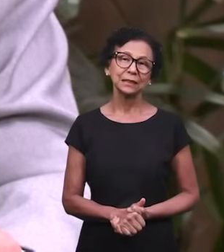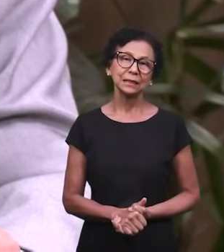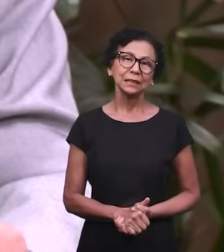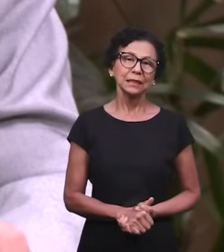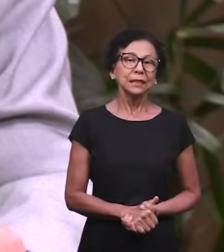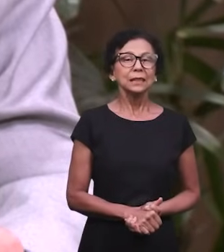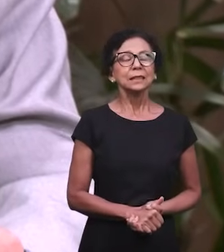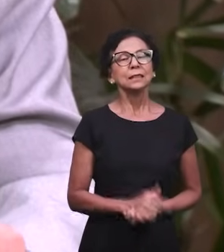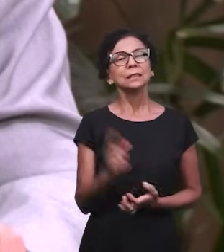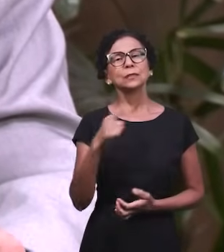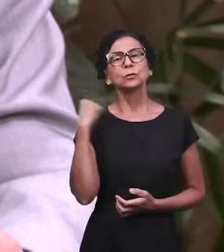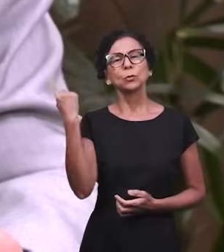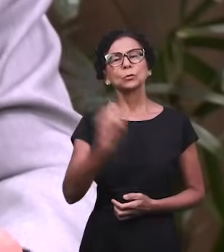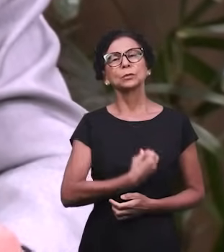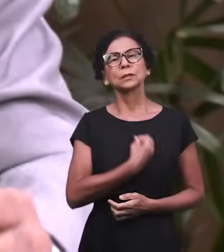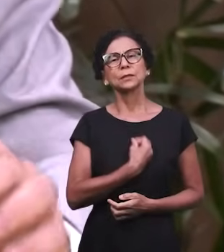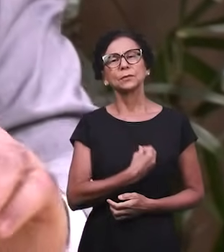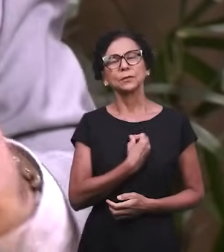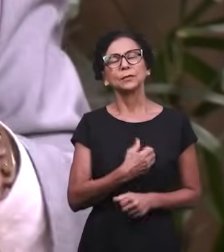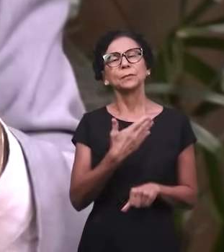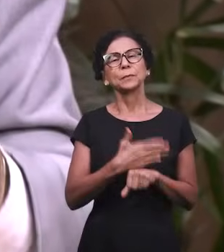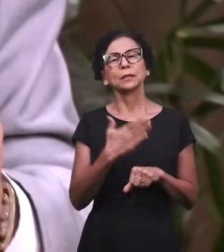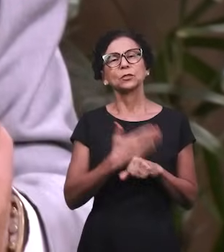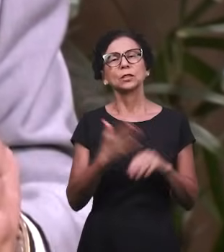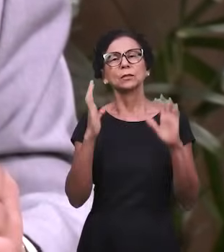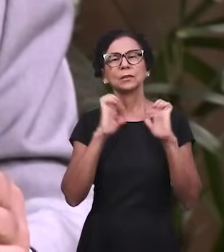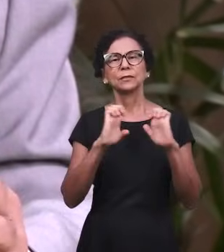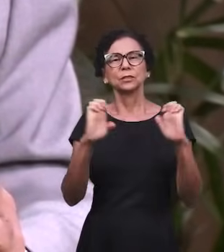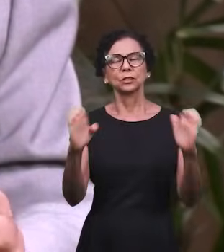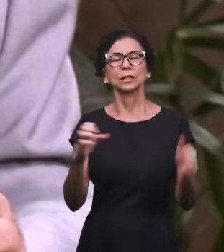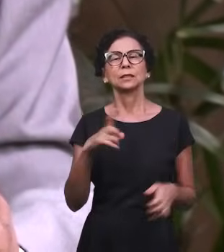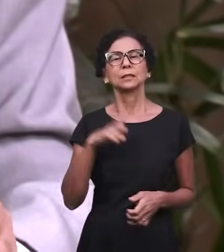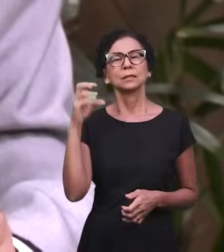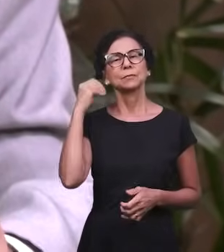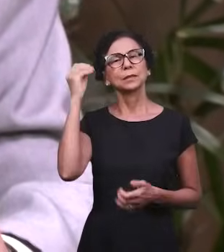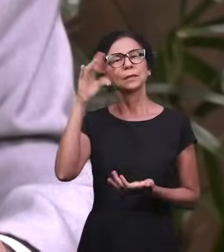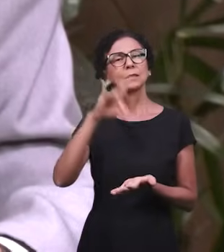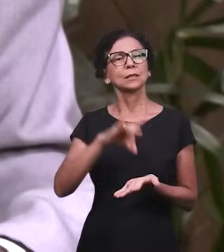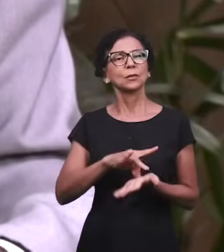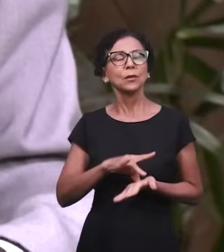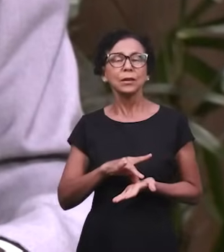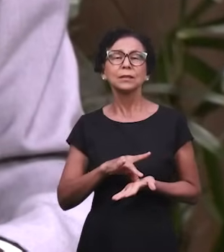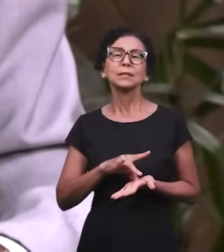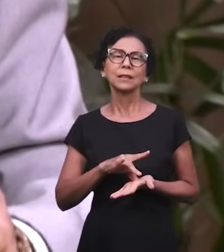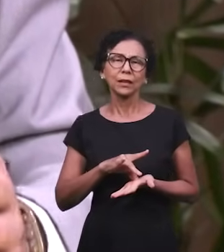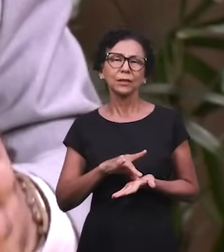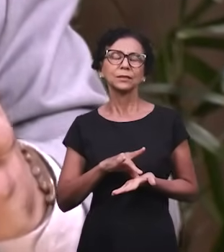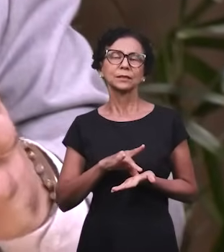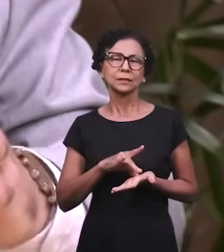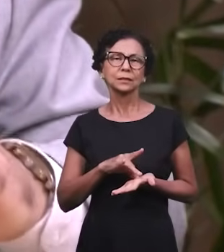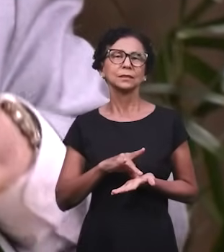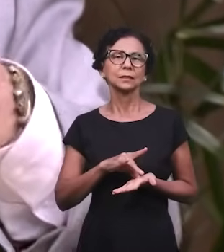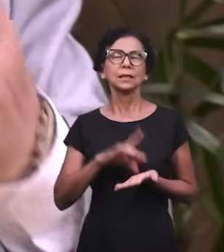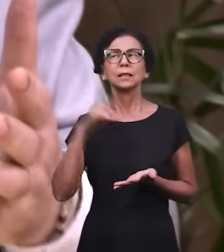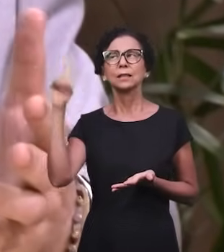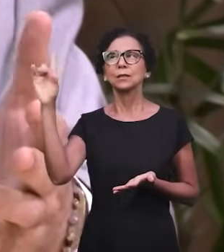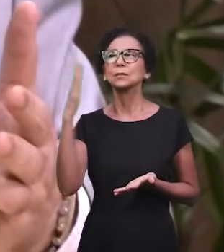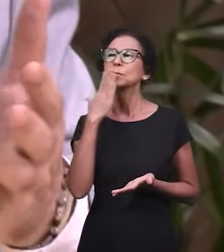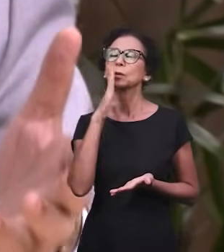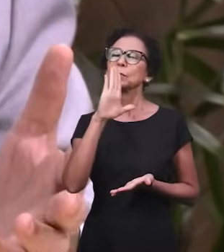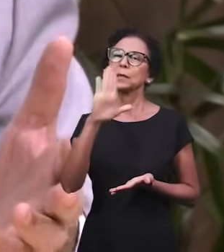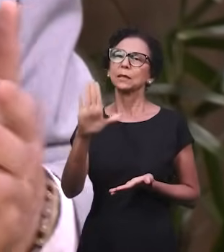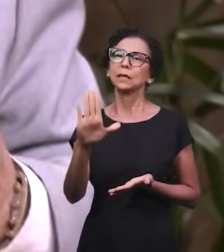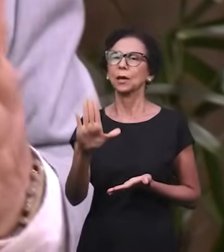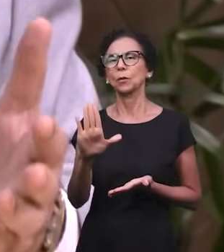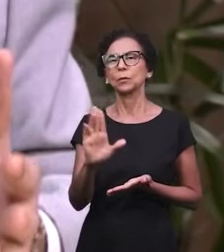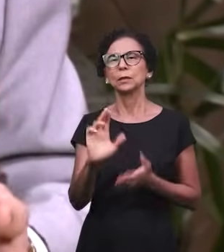aqueles que vivem o evangelho que vivem uma experiência real com Deus porque é uma promessa bíblica né para para a bênção a